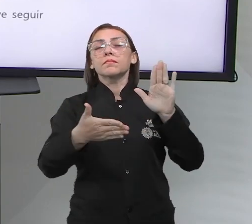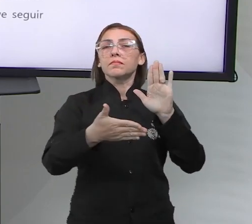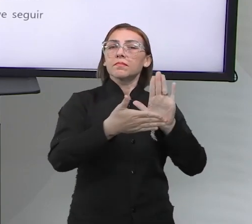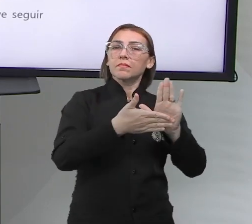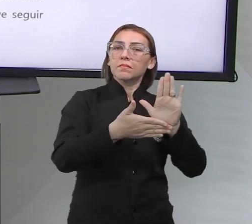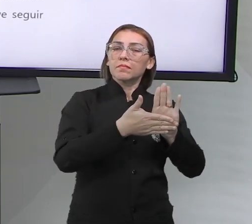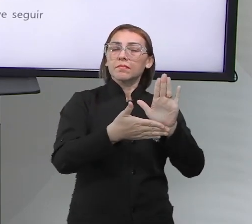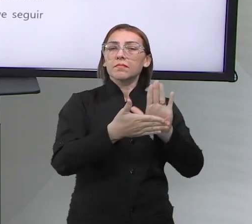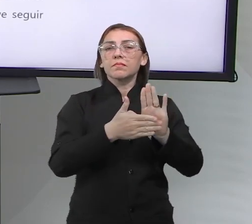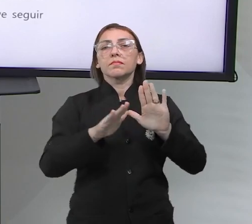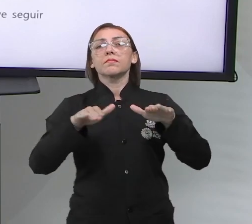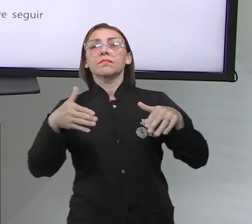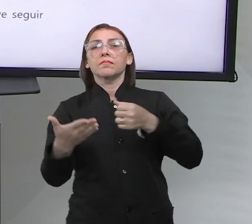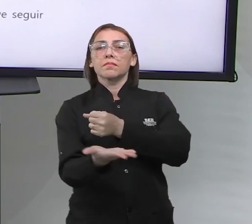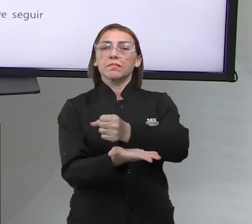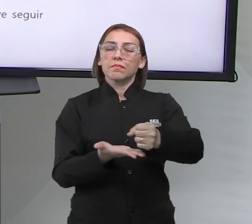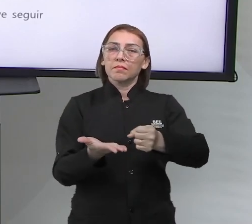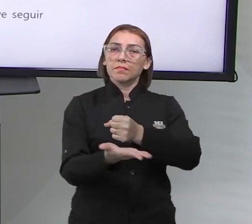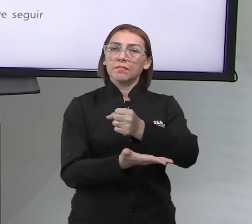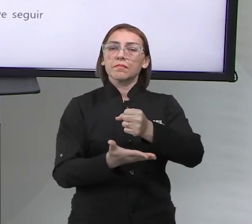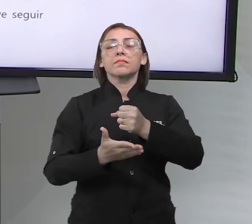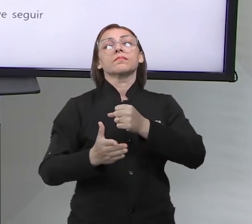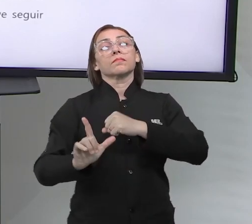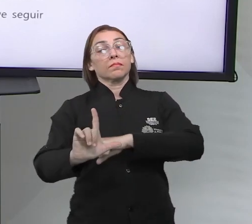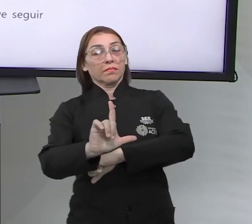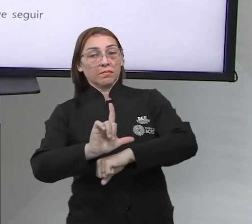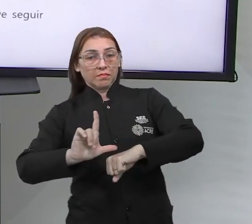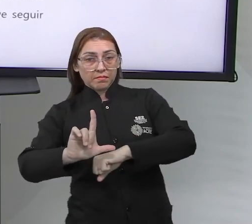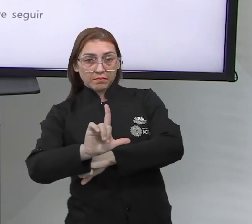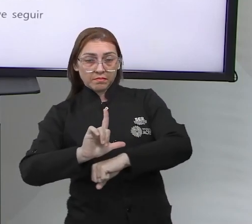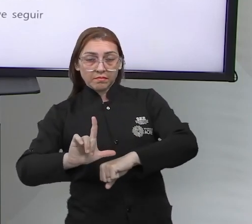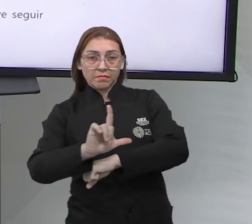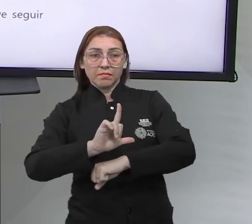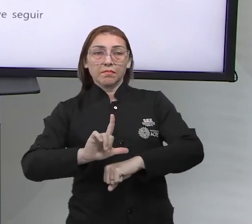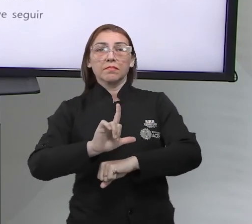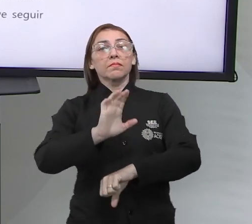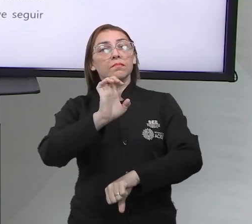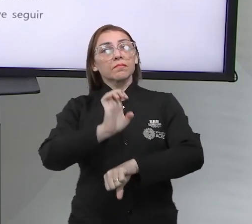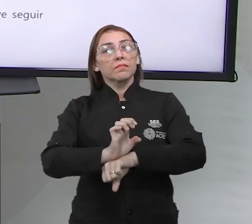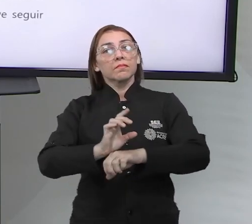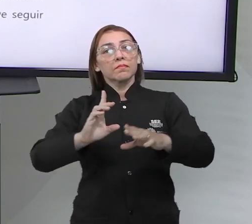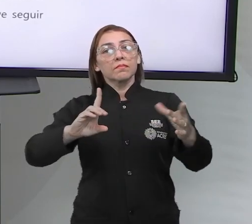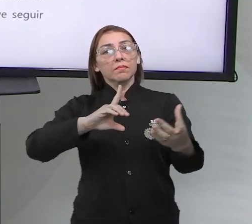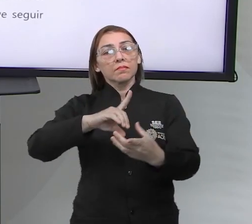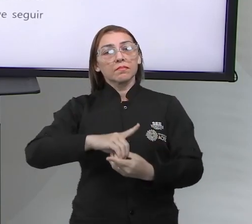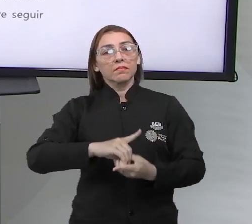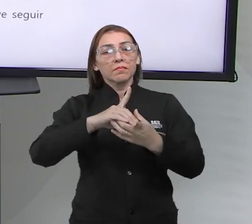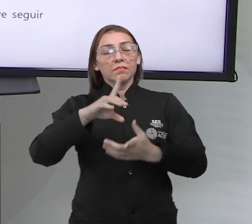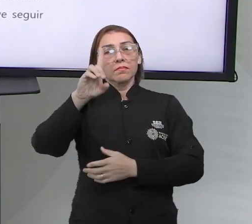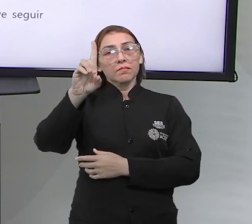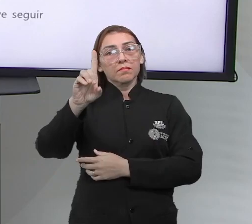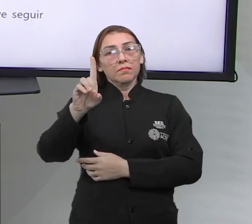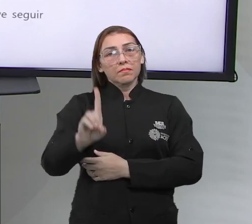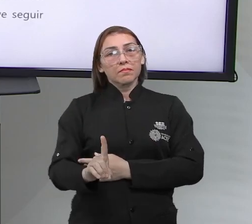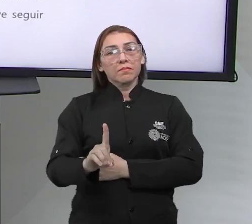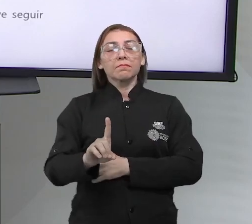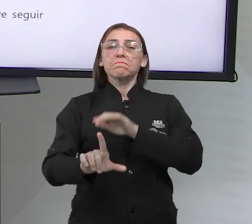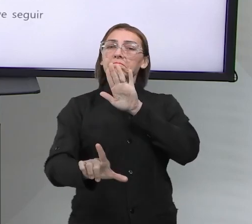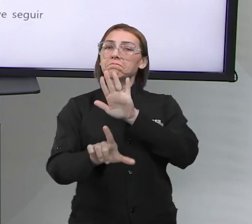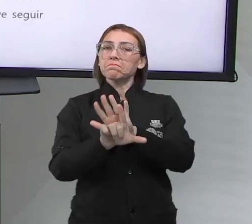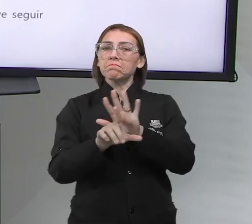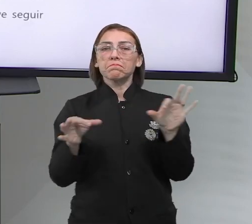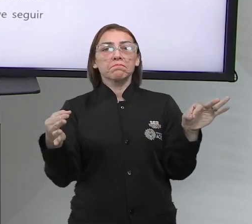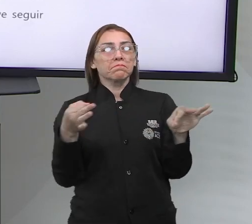fundamento? Qual é a base de legitimação do Estado Democrático de Direito? A lei.